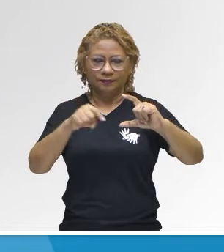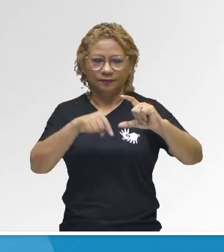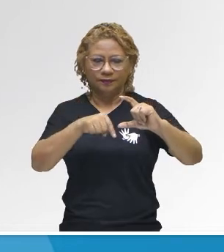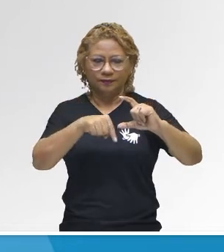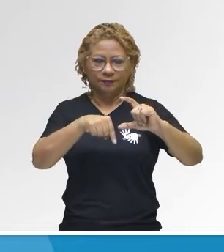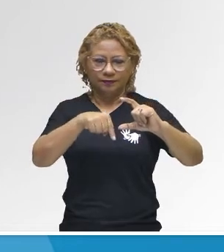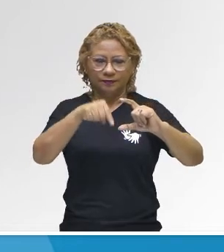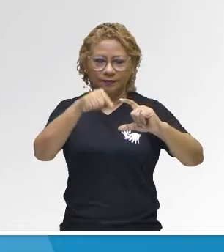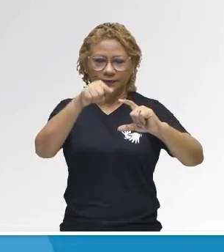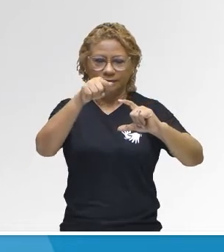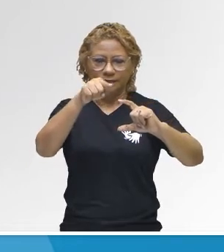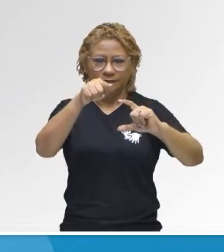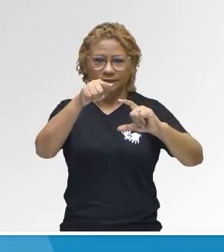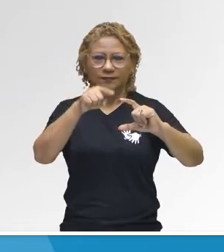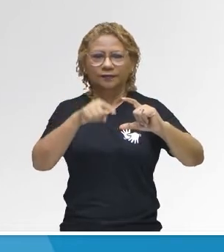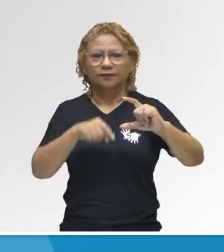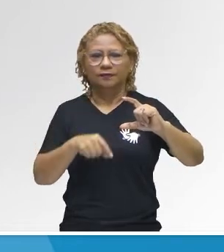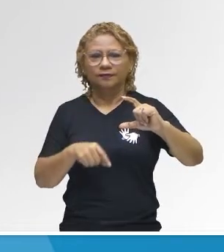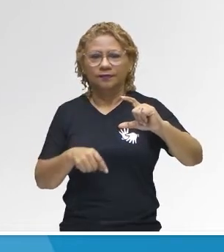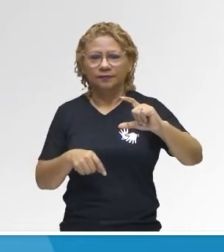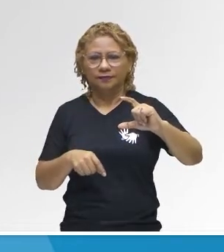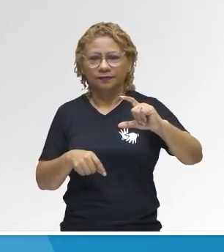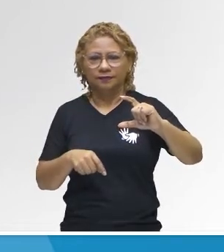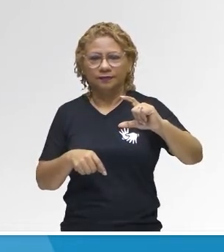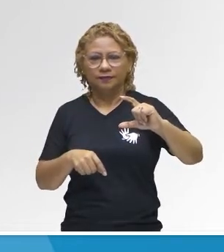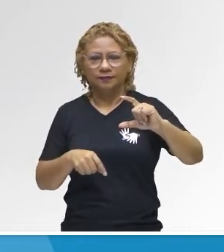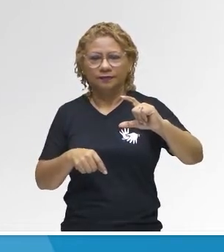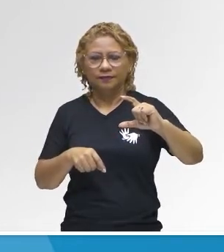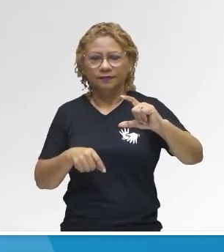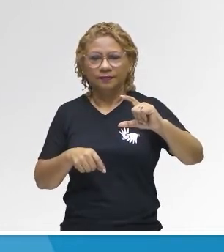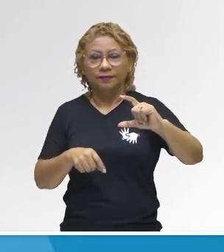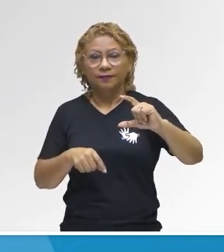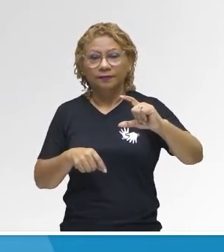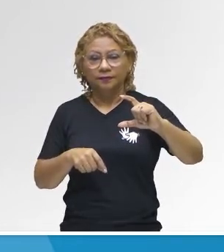A tangente, ela passa bem aqui,